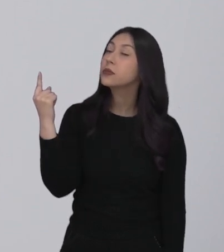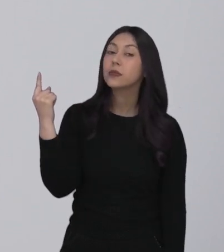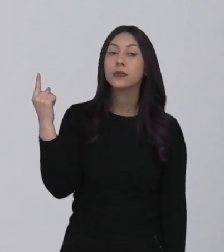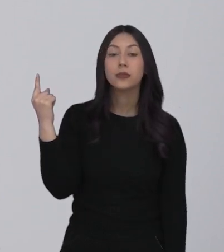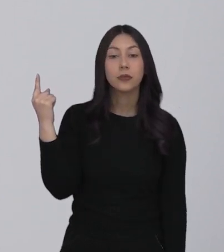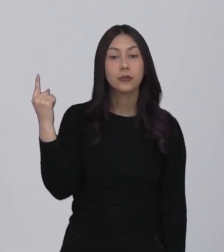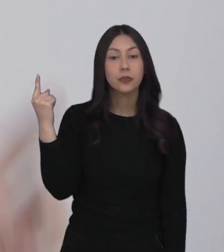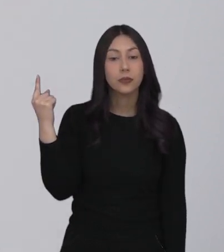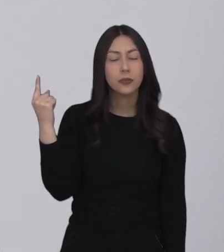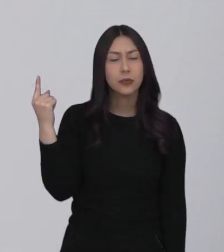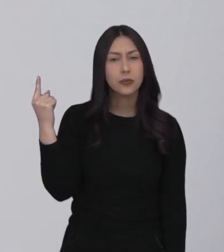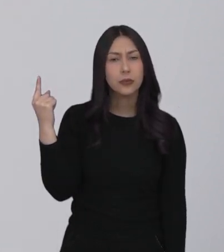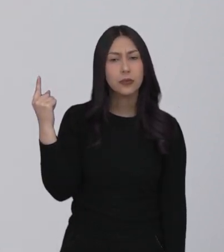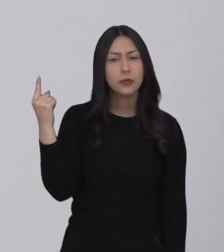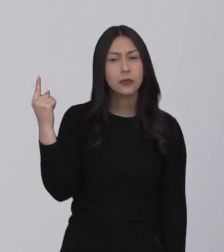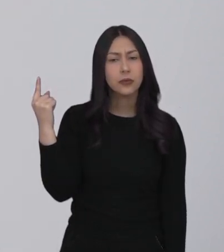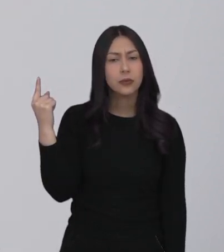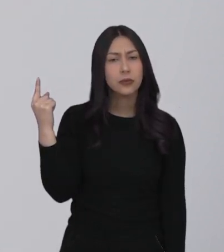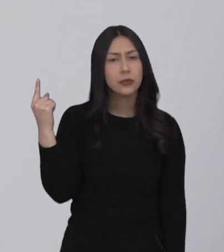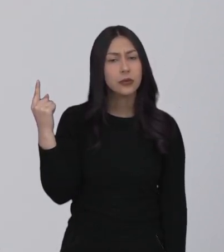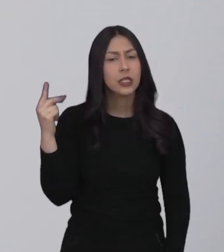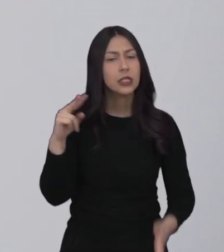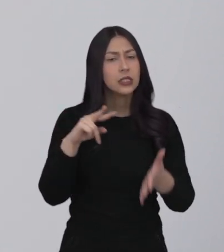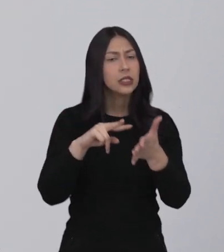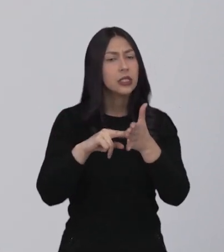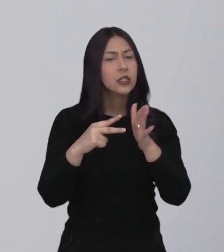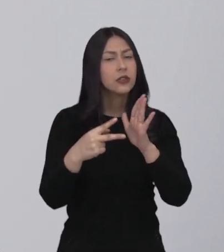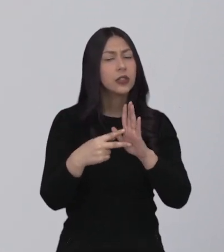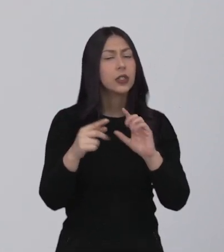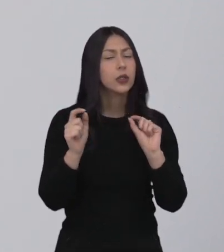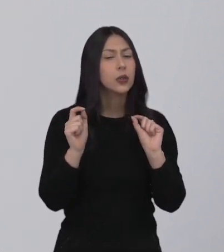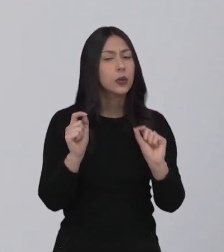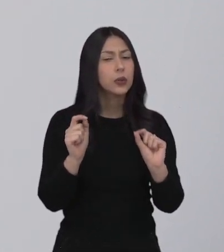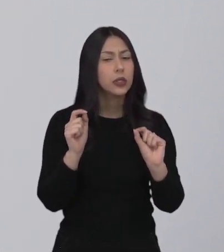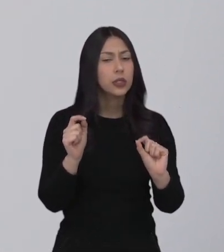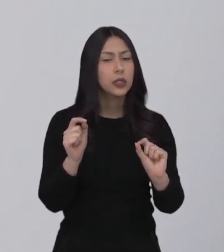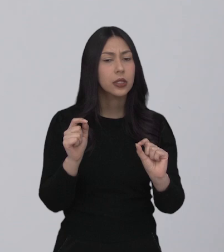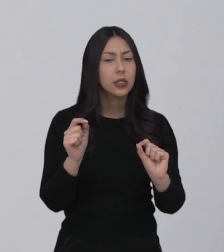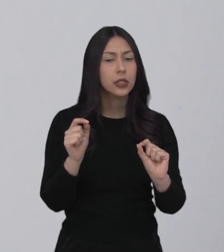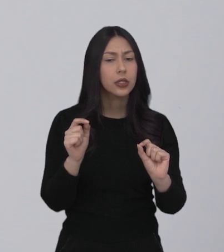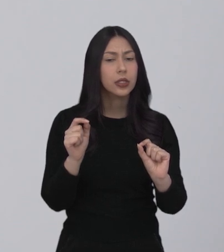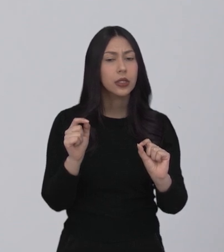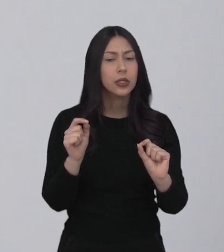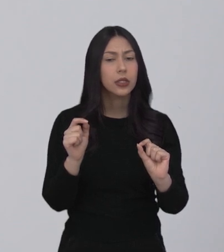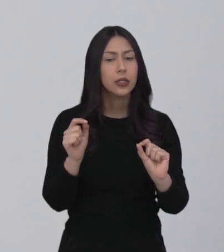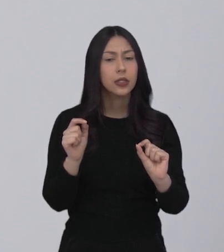1,5 vezes 10 elevado à quarta, a gente tem na prática, então, o